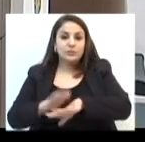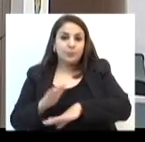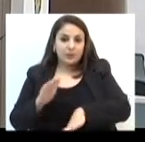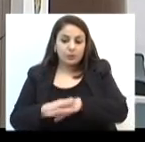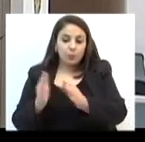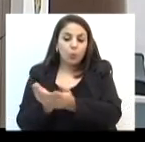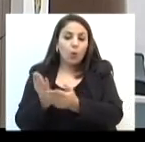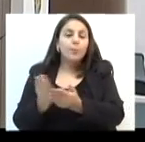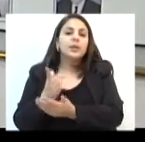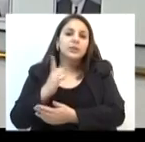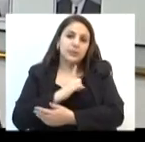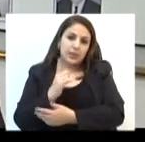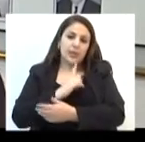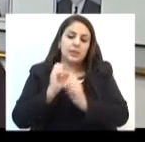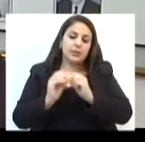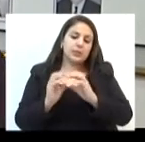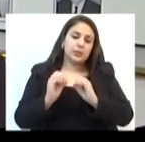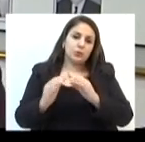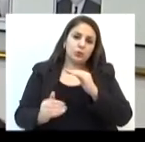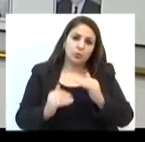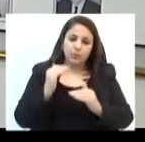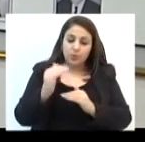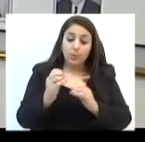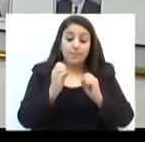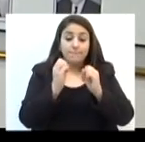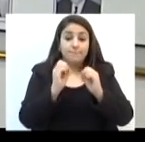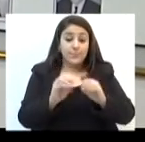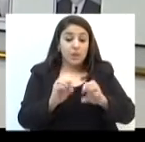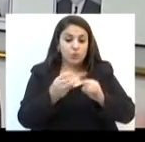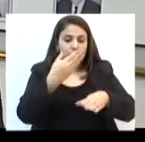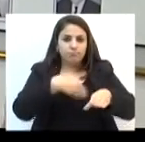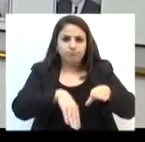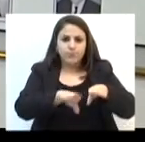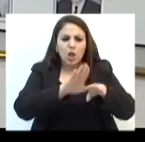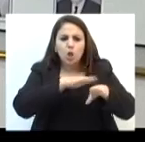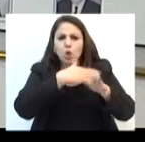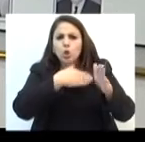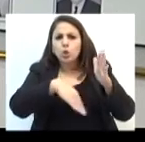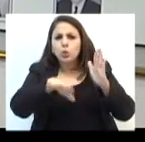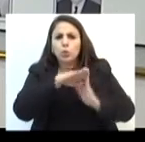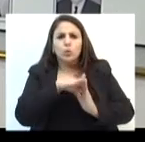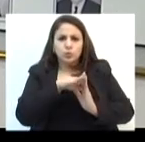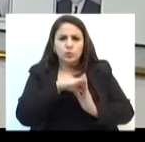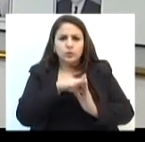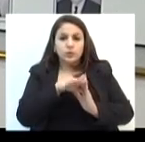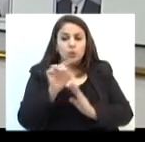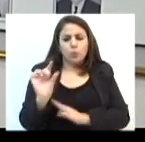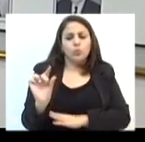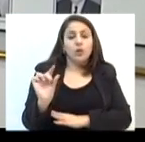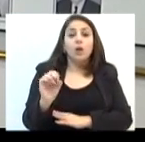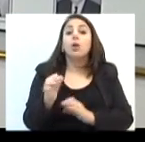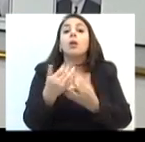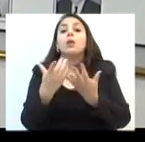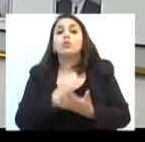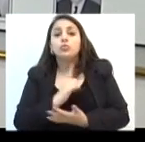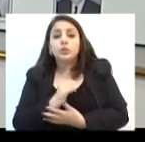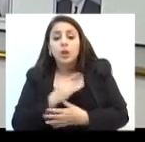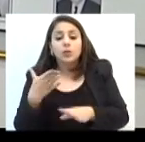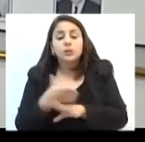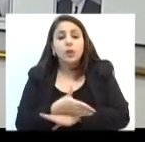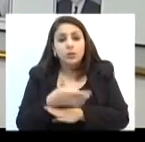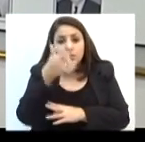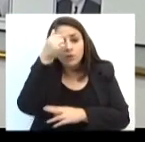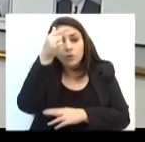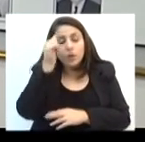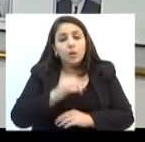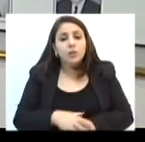ensino superior. Uma educação para todos e não para uma minoria, como era. Quem é que tinha acesso à